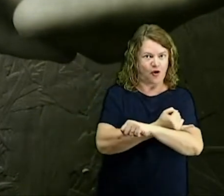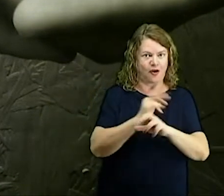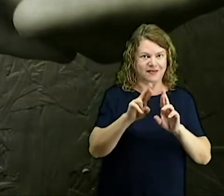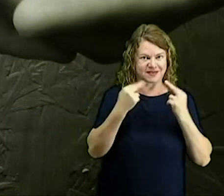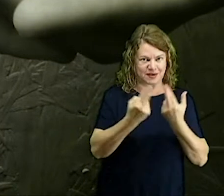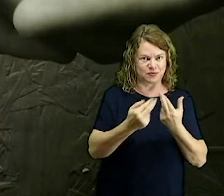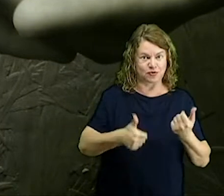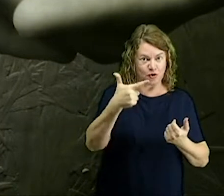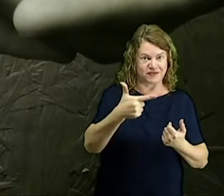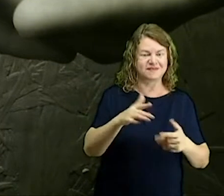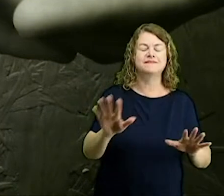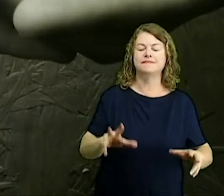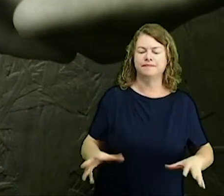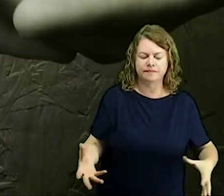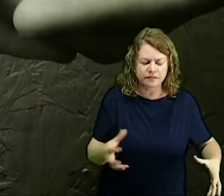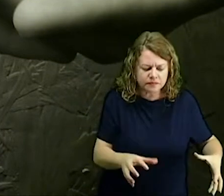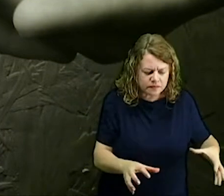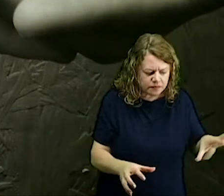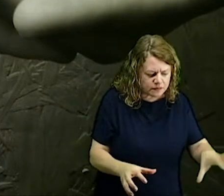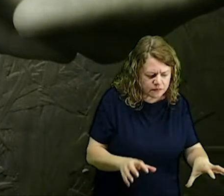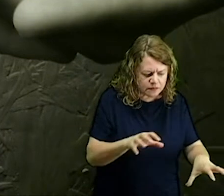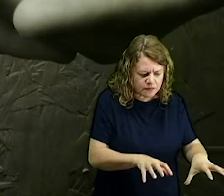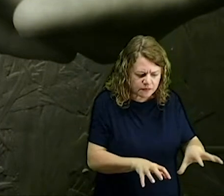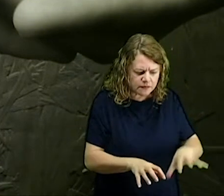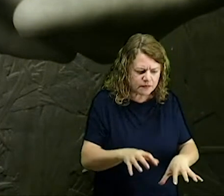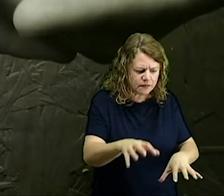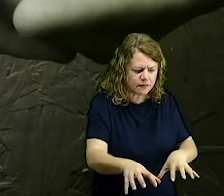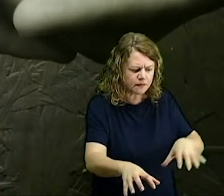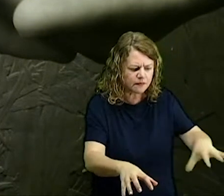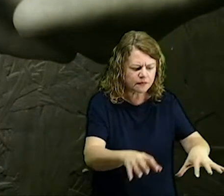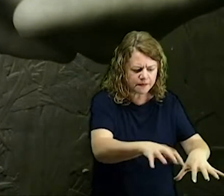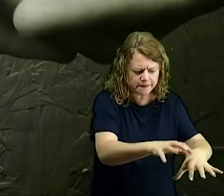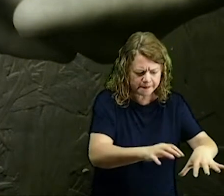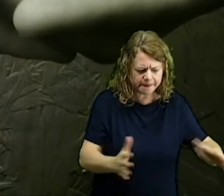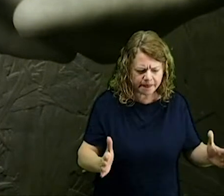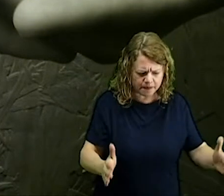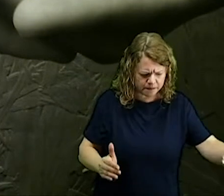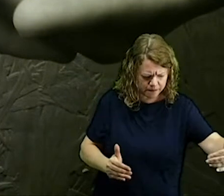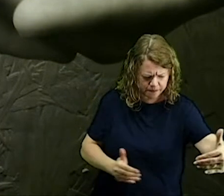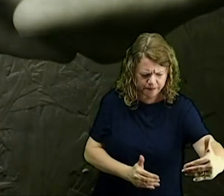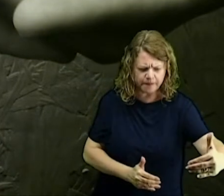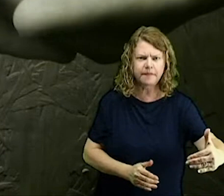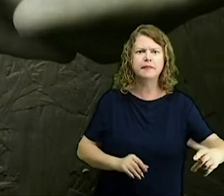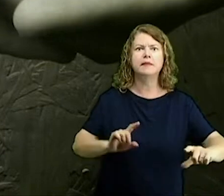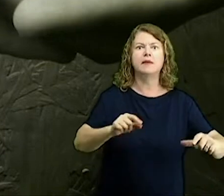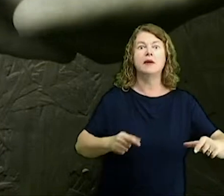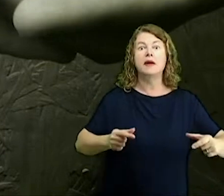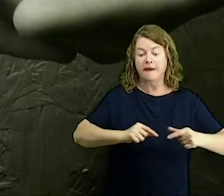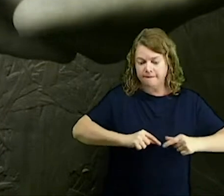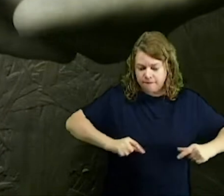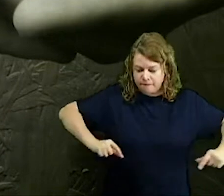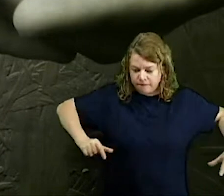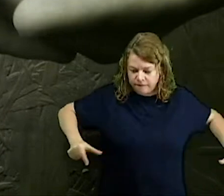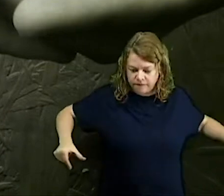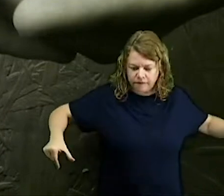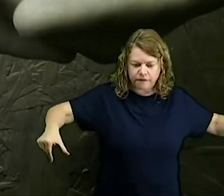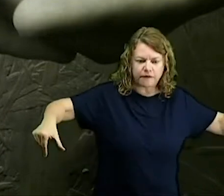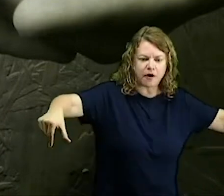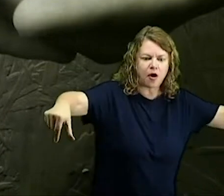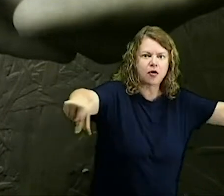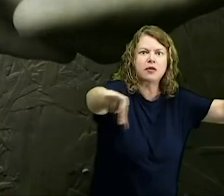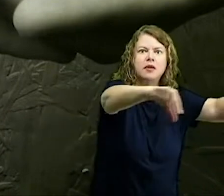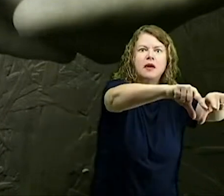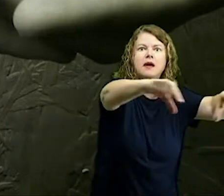nome. E com aquelas pedras edificou um altar em nome do Senhor. Depois fizeram um rego em volta, em redor do